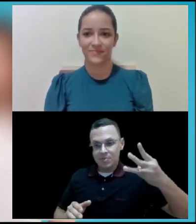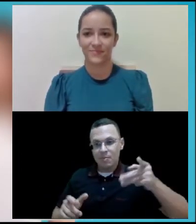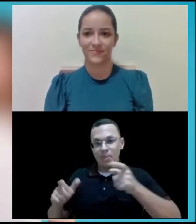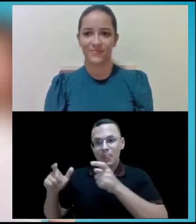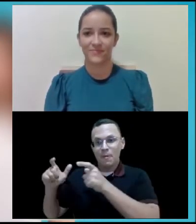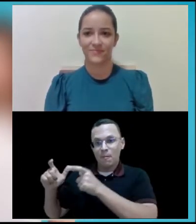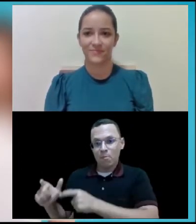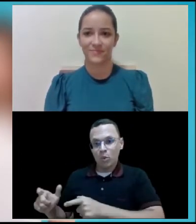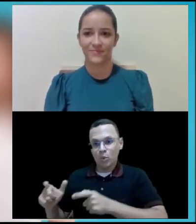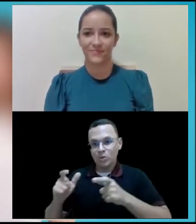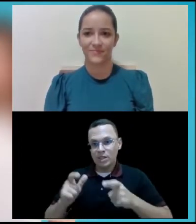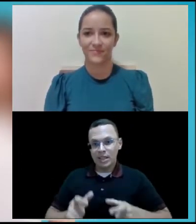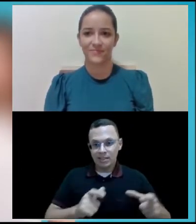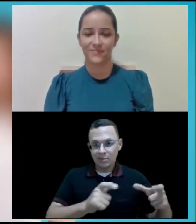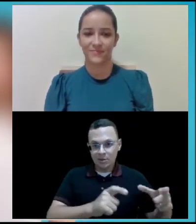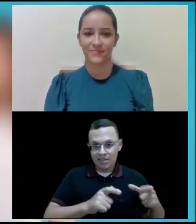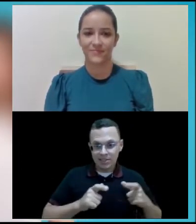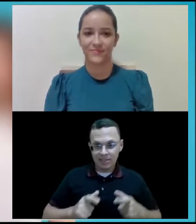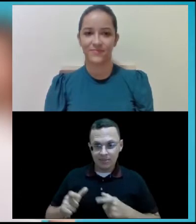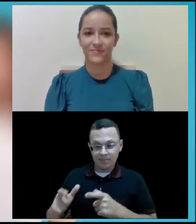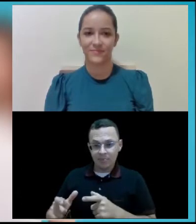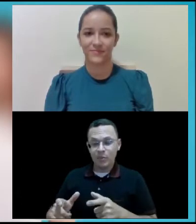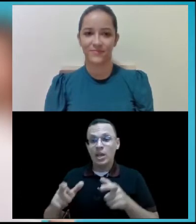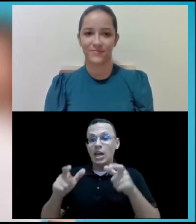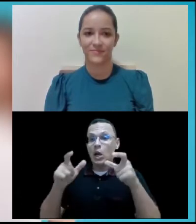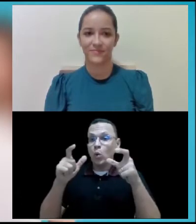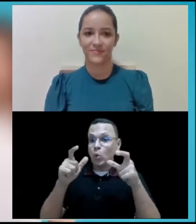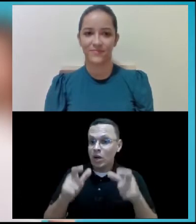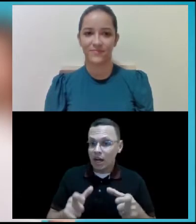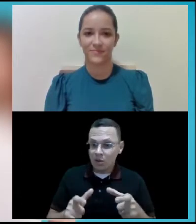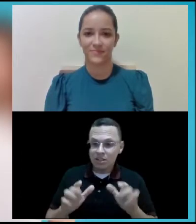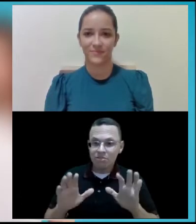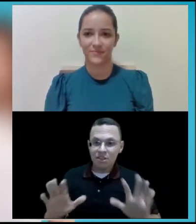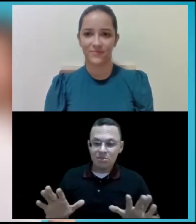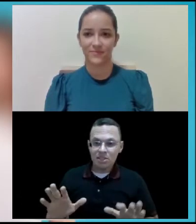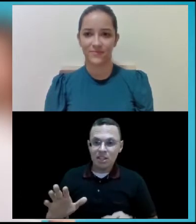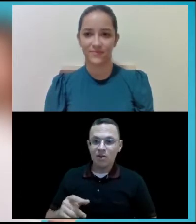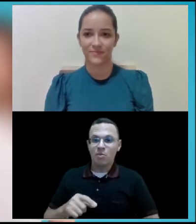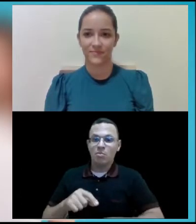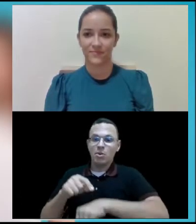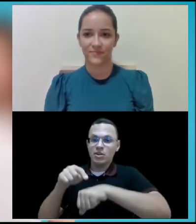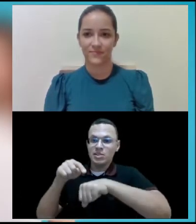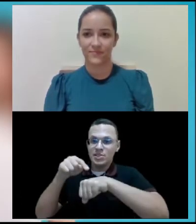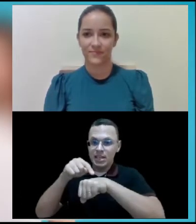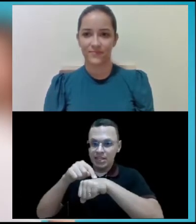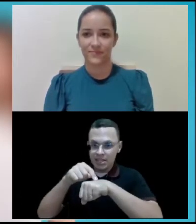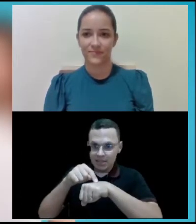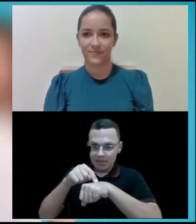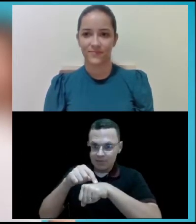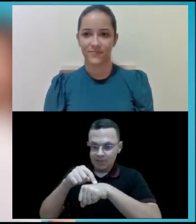Terceiro, ponto de articulação. É o lugar onde é feito o sinal.